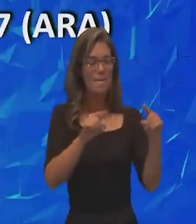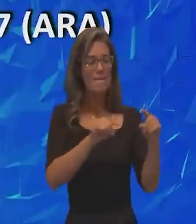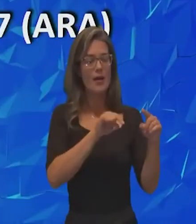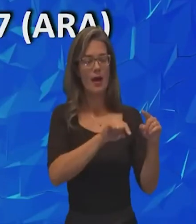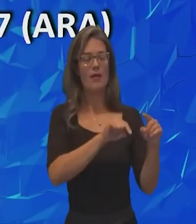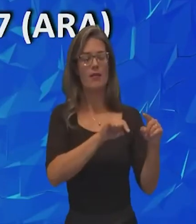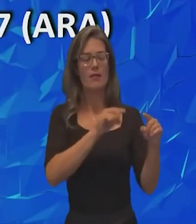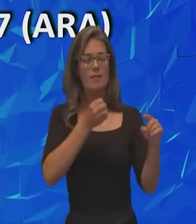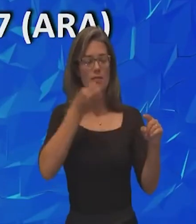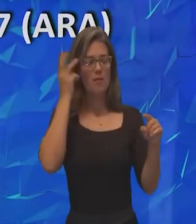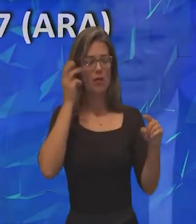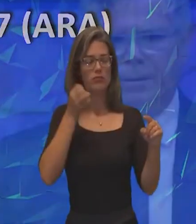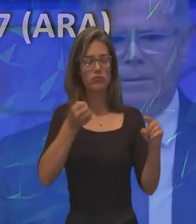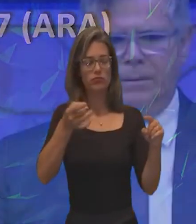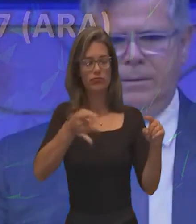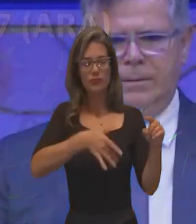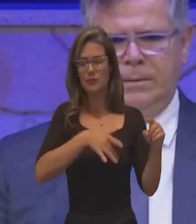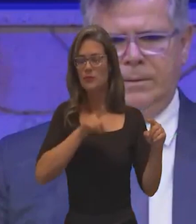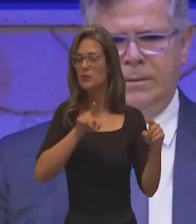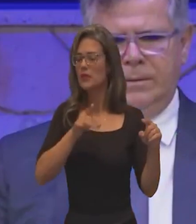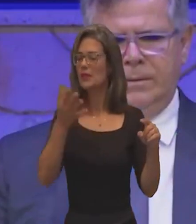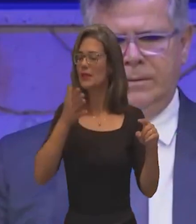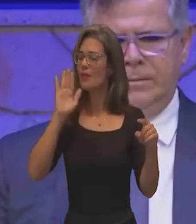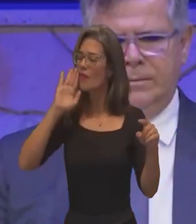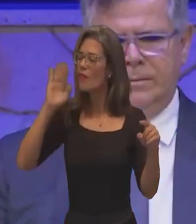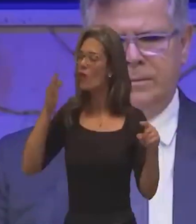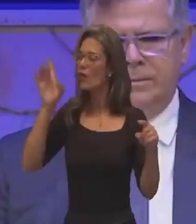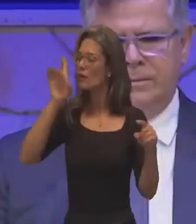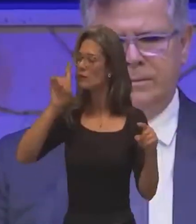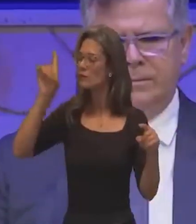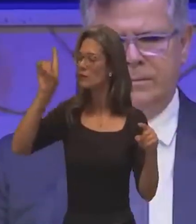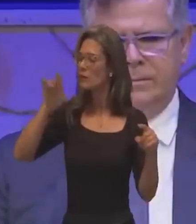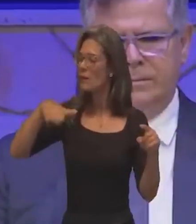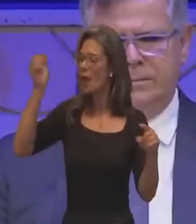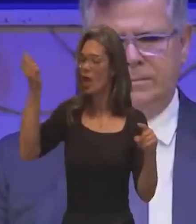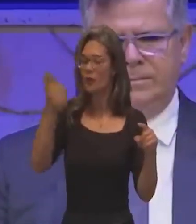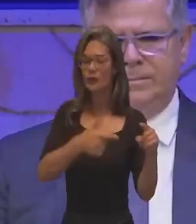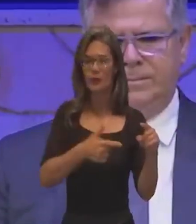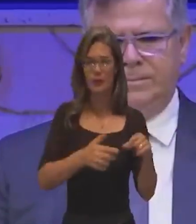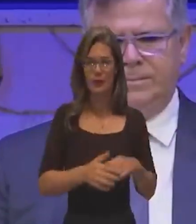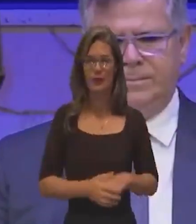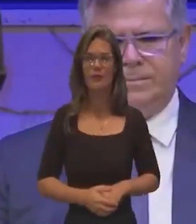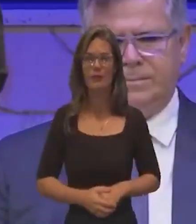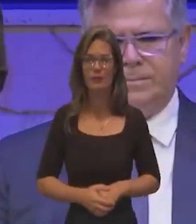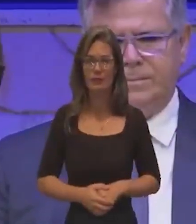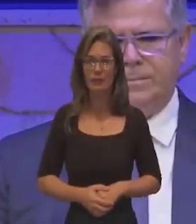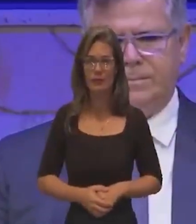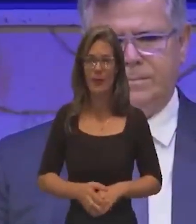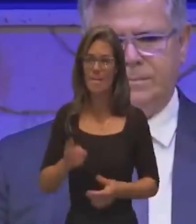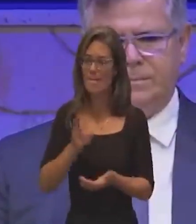Senhor. Ele se atentou para aquilo que é invisível.